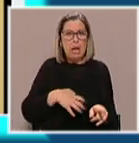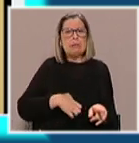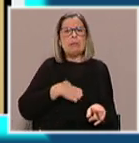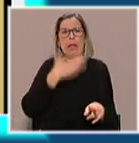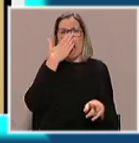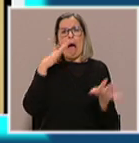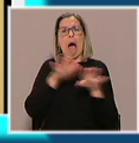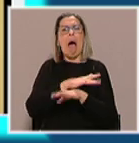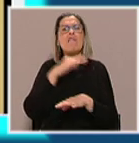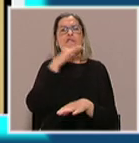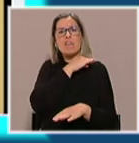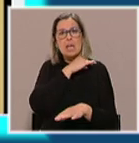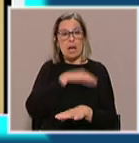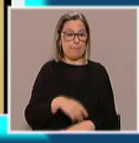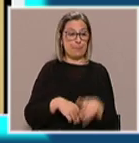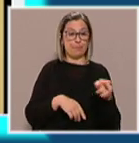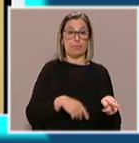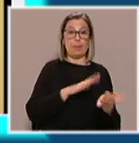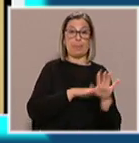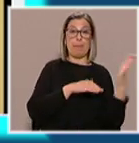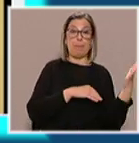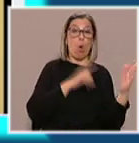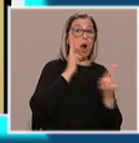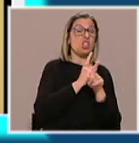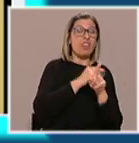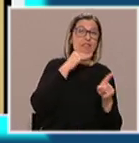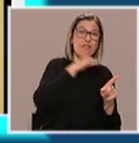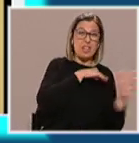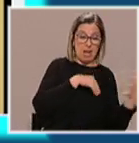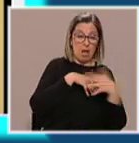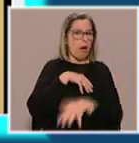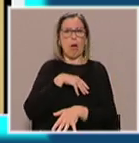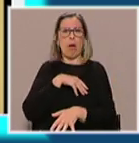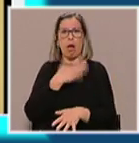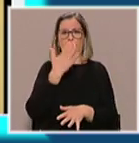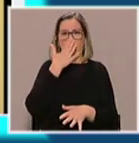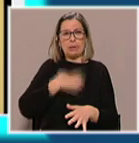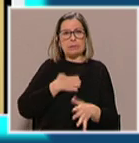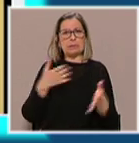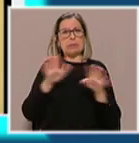fria. Com a mão esquerda que esteve mergulhada na água fria, sinto a água quente.